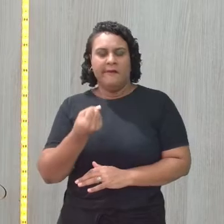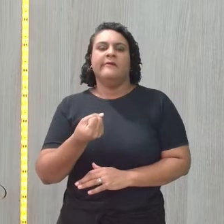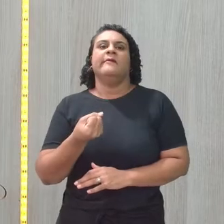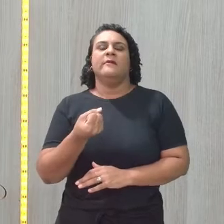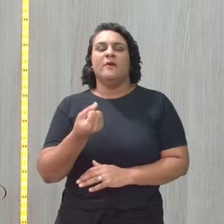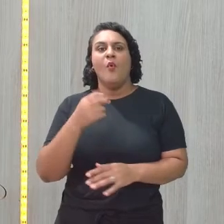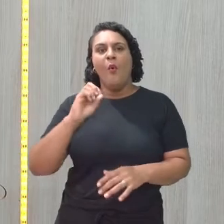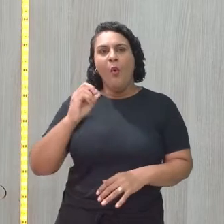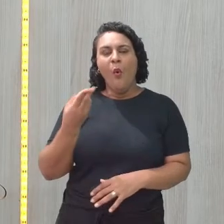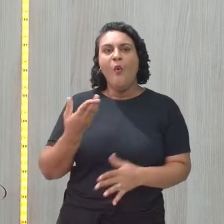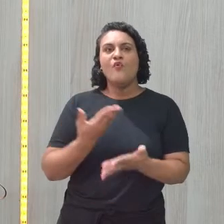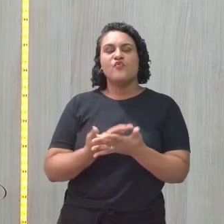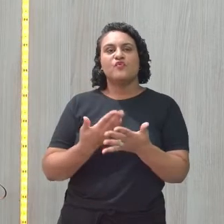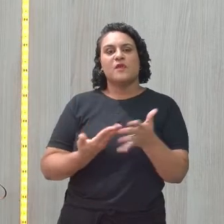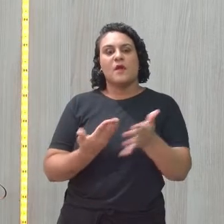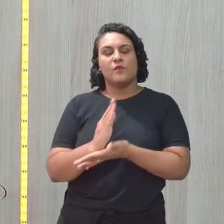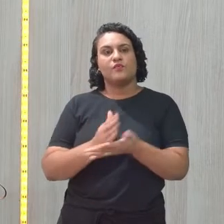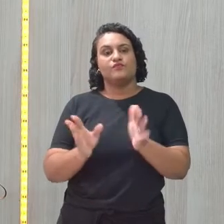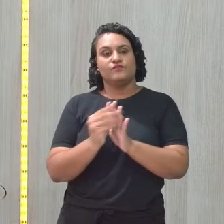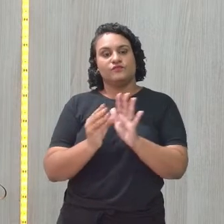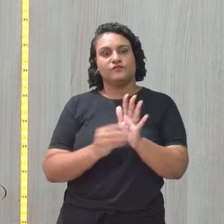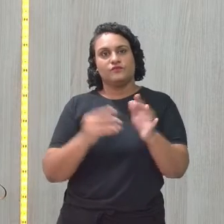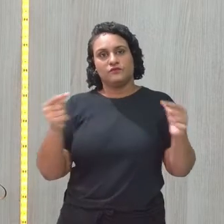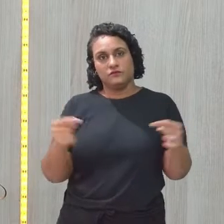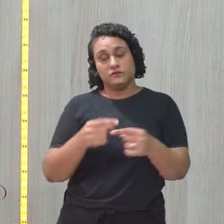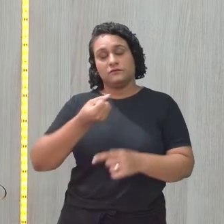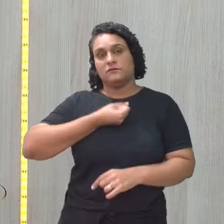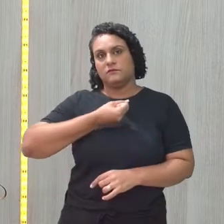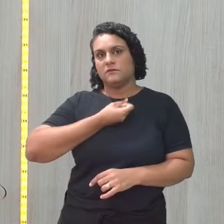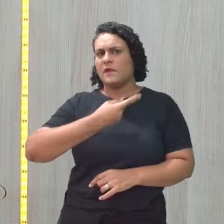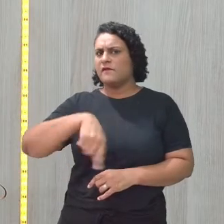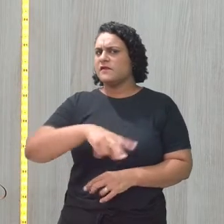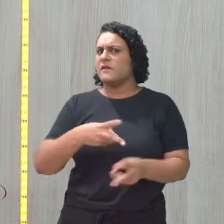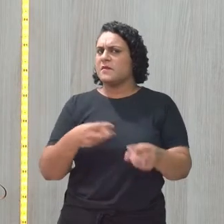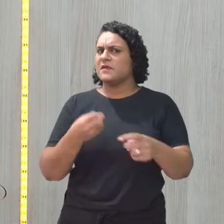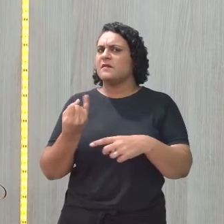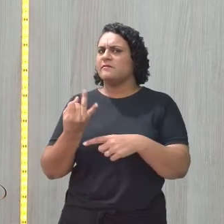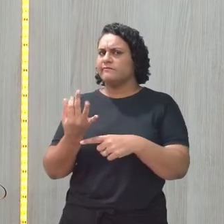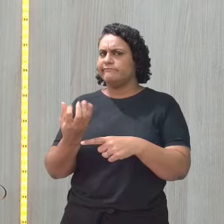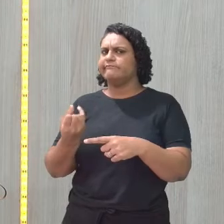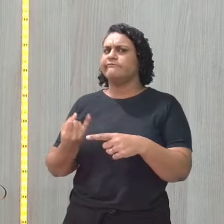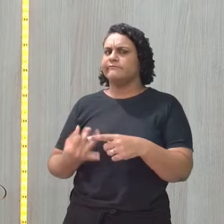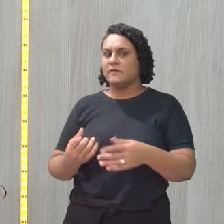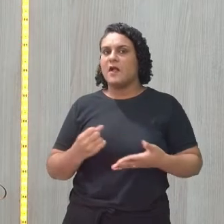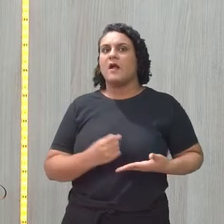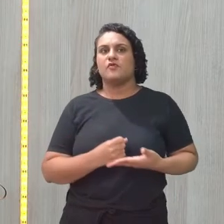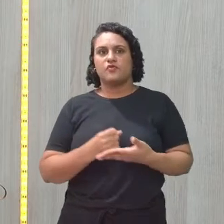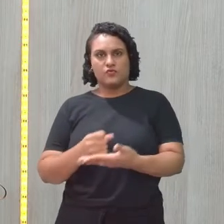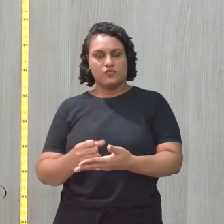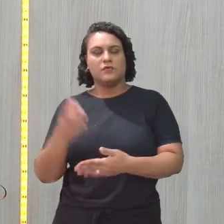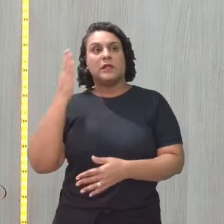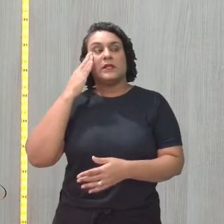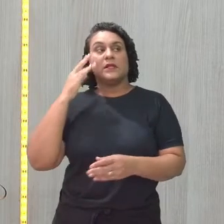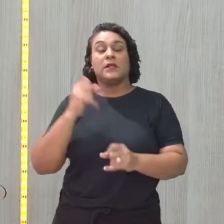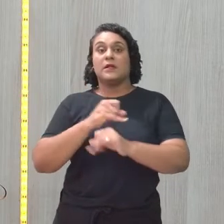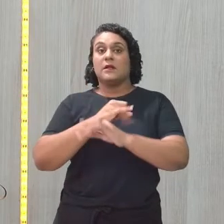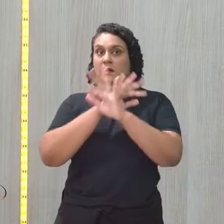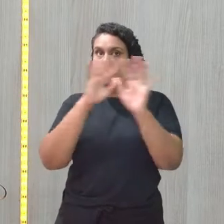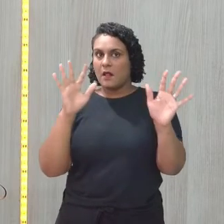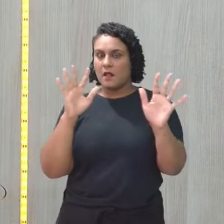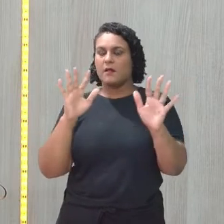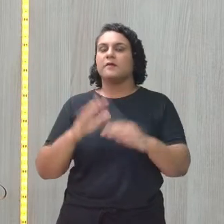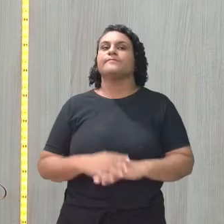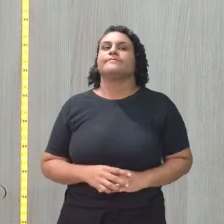você for estudar alguns temas relacionados a números, você vai ver que as frações elas ajudam a você a compreender esses